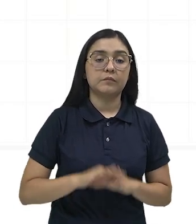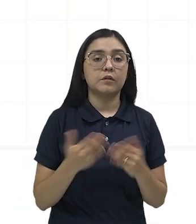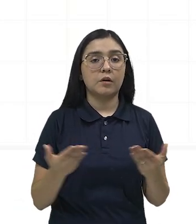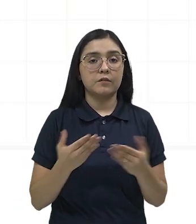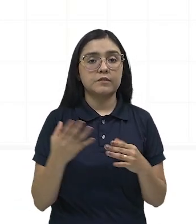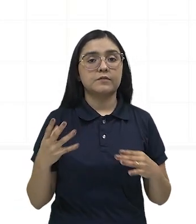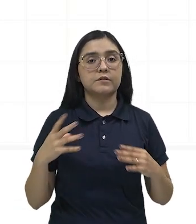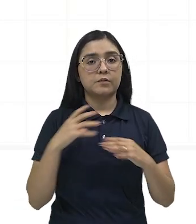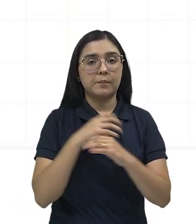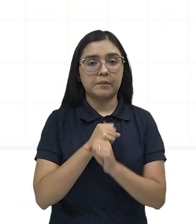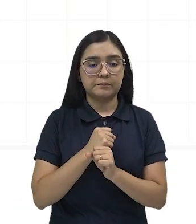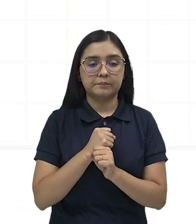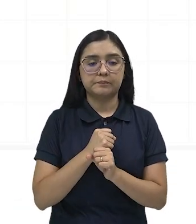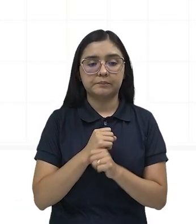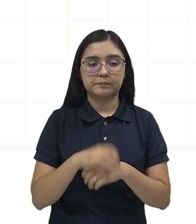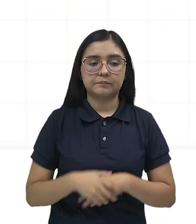ó,